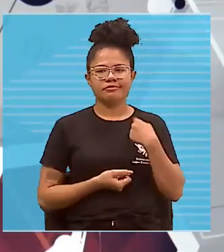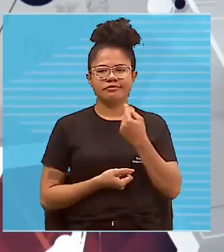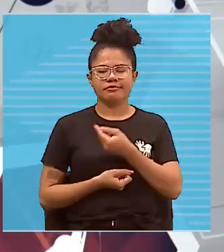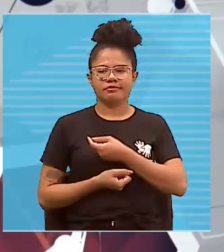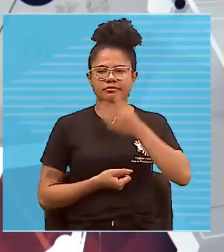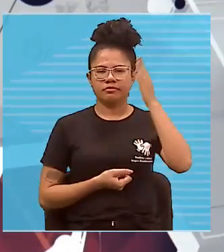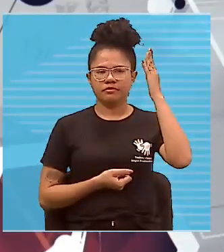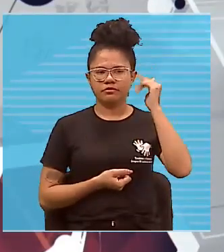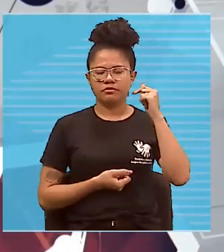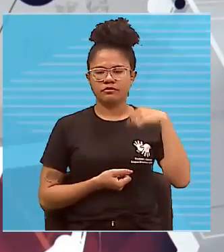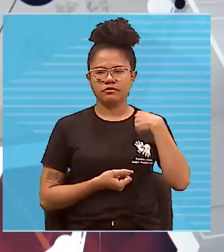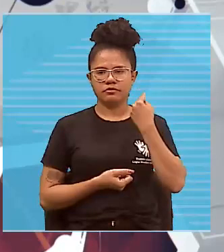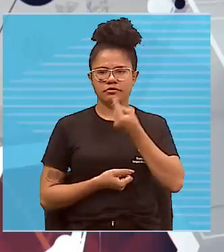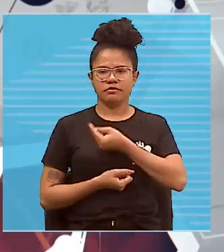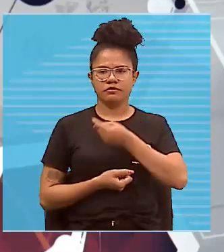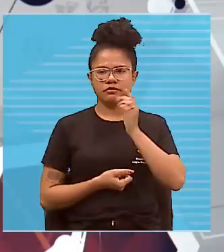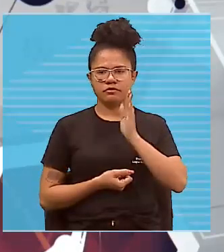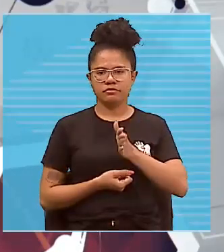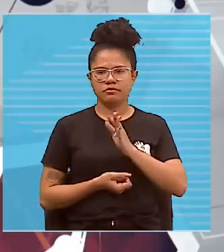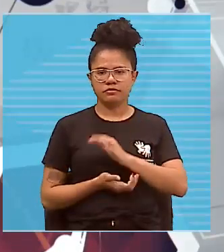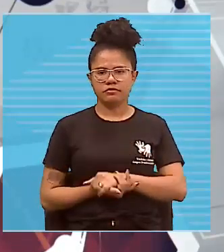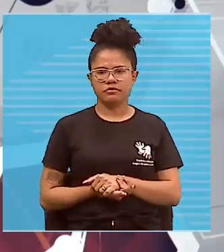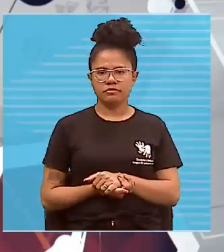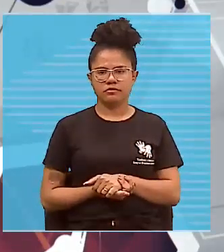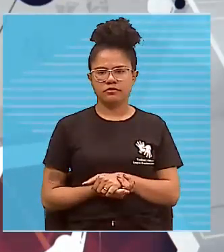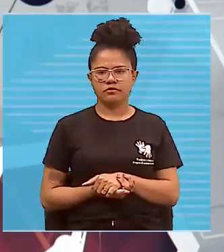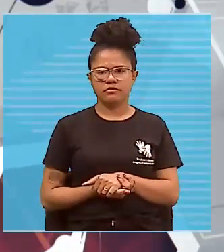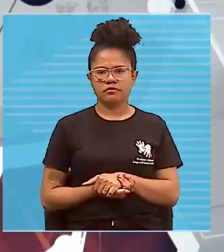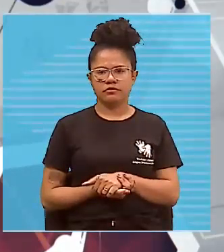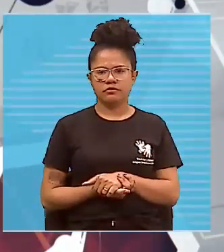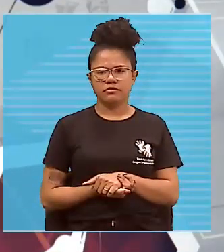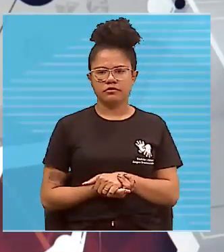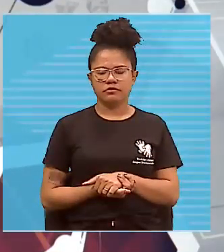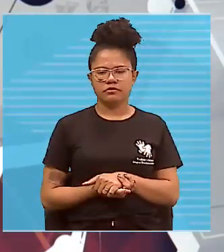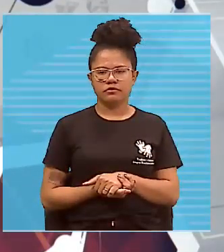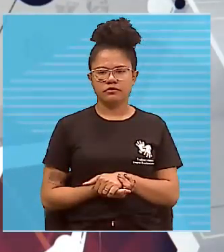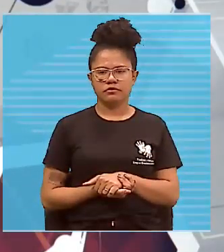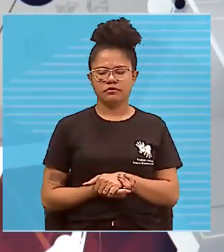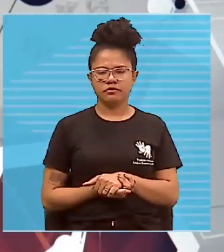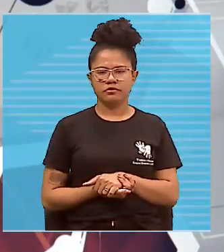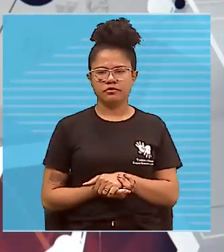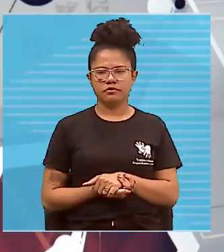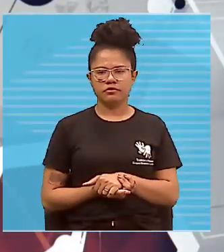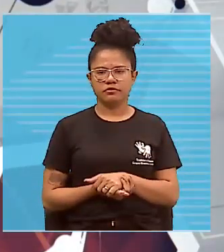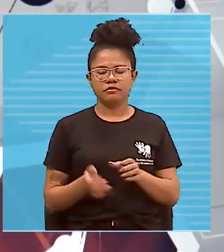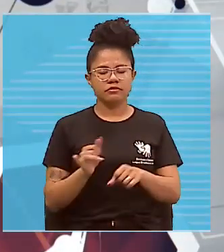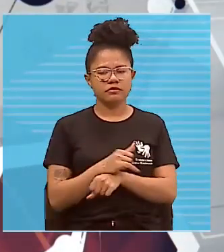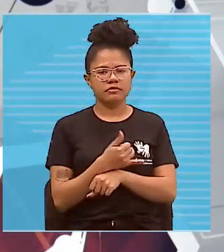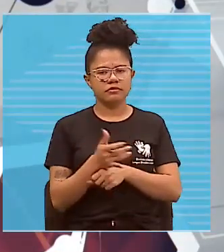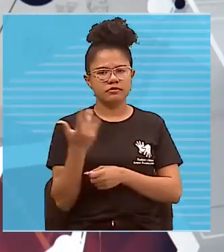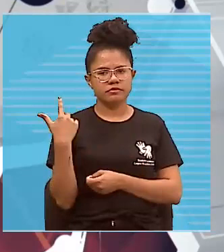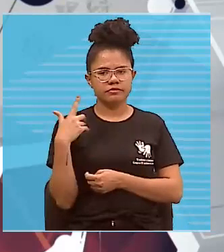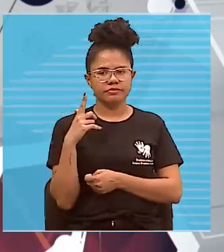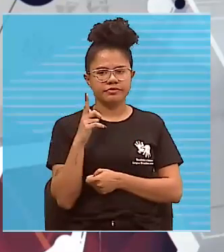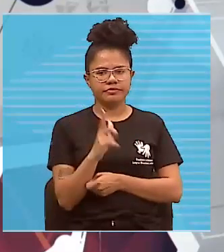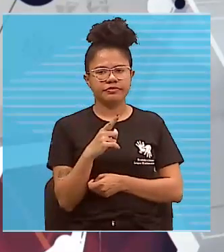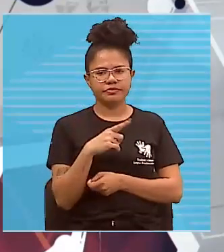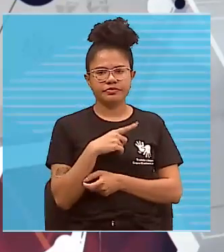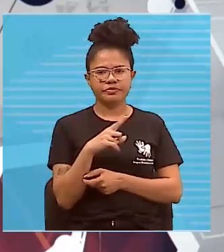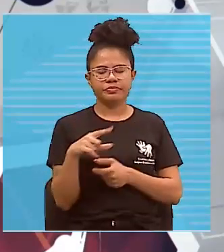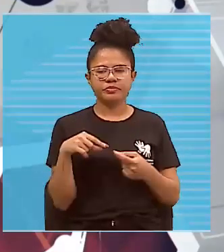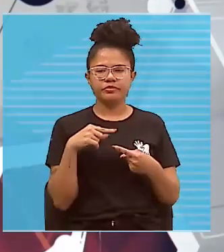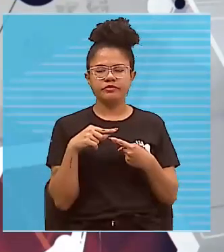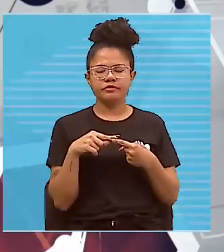que estamos percorrendo um longo caminho para conseguir chegar lá, né? Então, entre esses objetivos, a gente viu que tinham